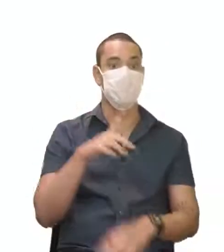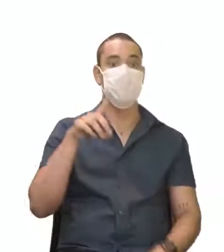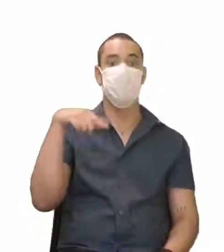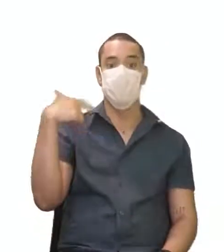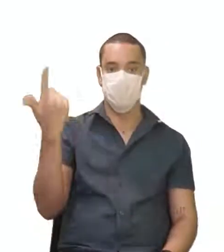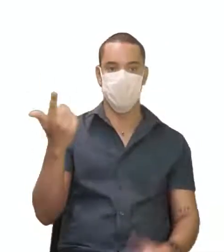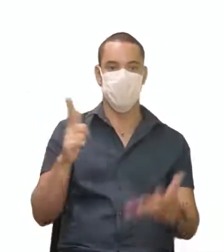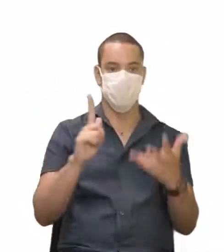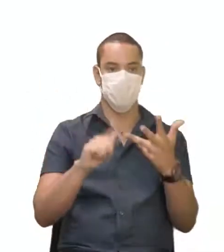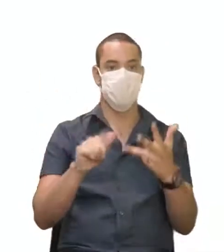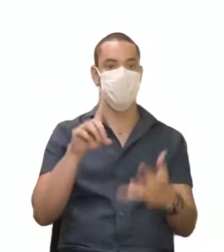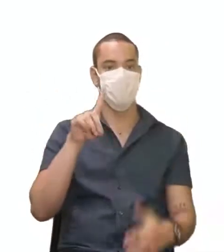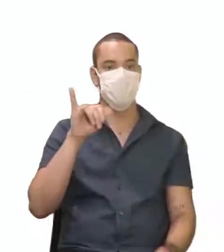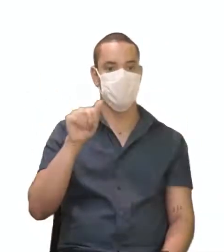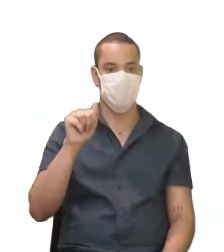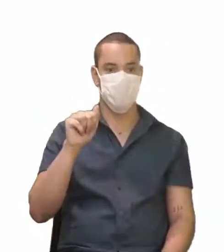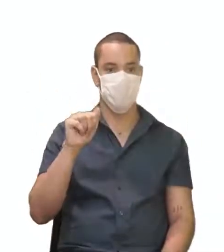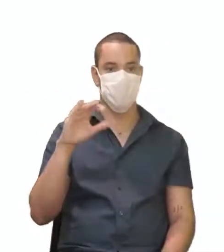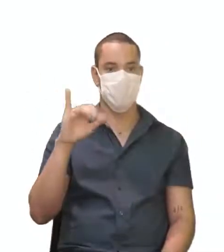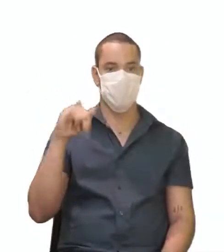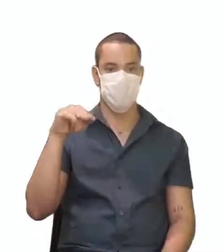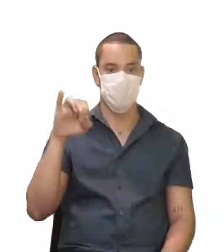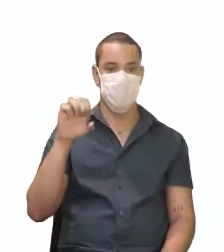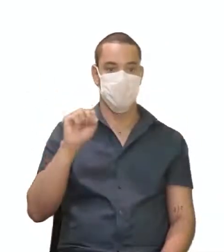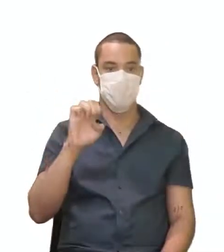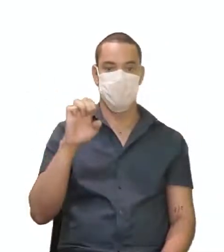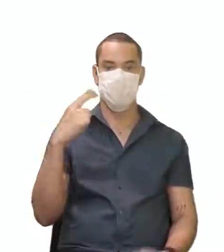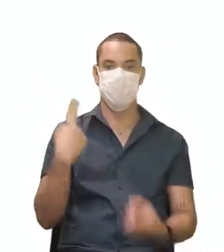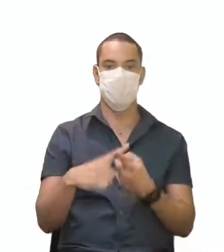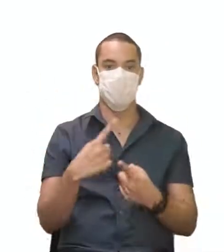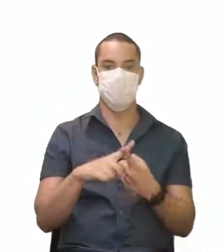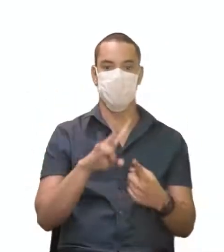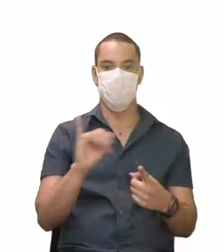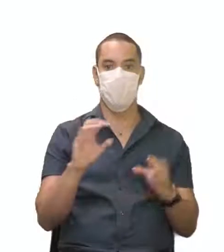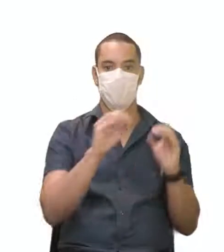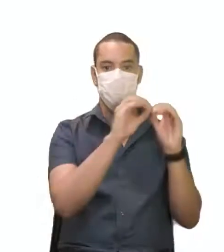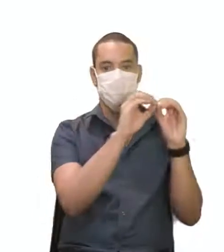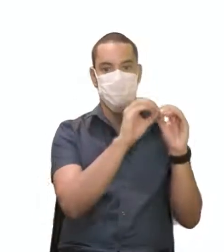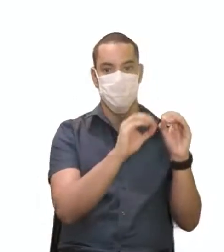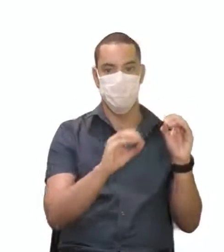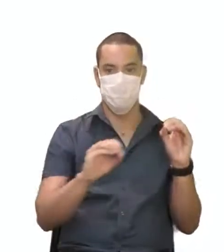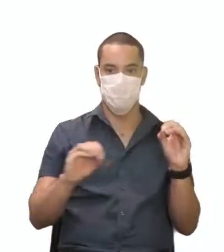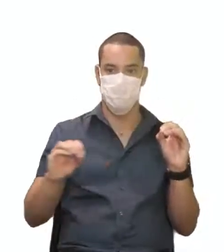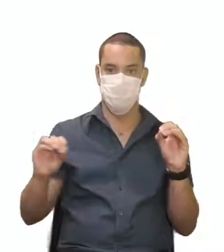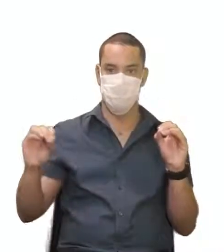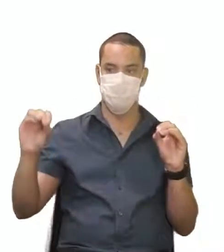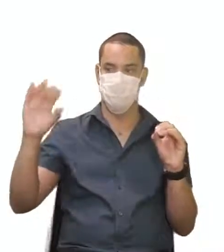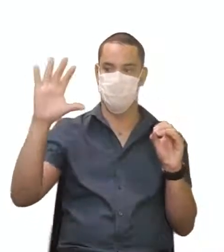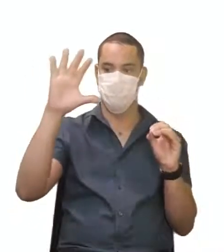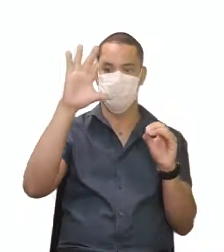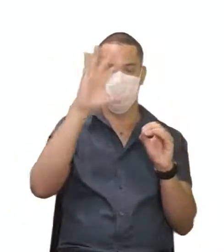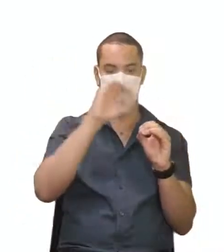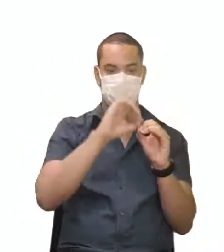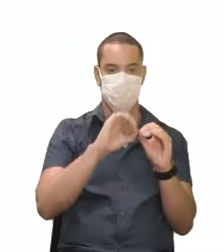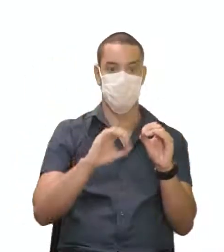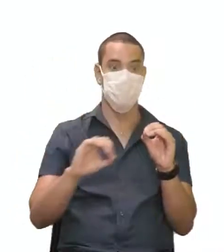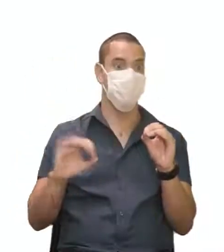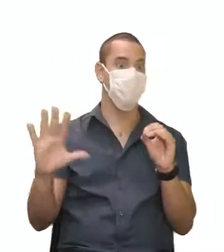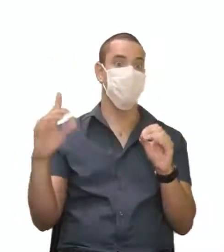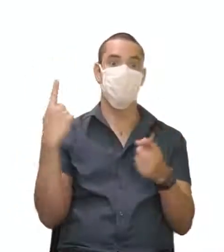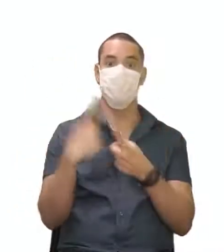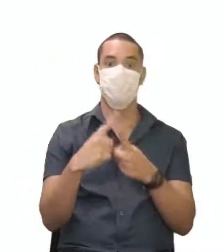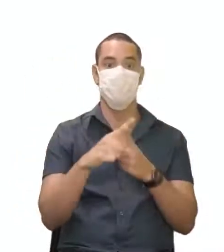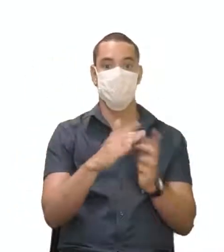Diacinese, os cromossomos migram para o equador. Por que eles estão migrando para o equador? Porque depois da fase de prófase, qual é